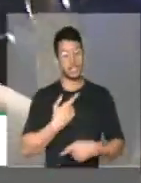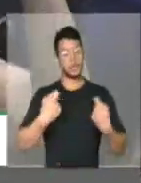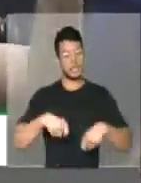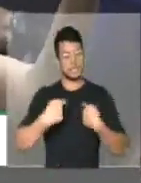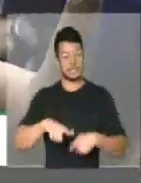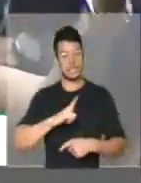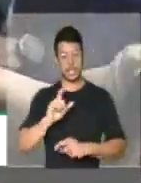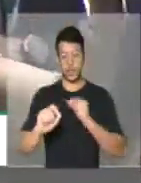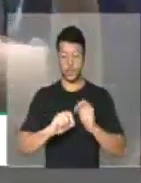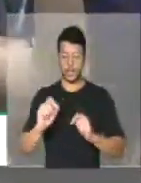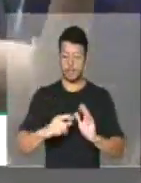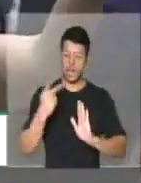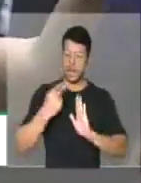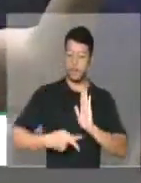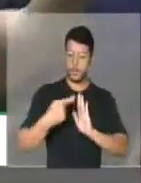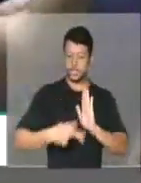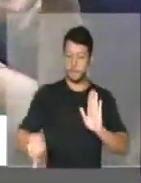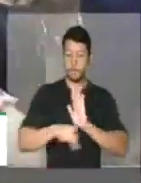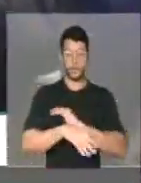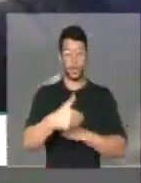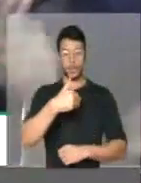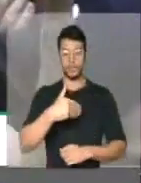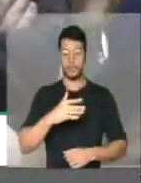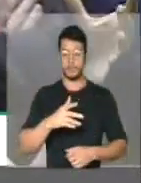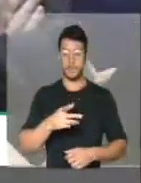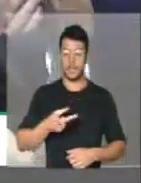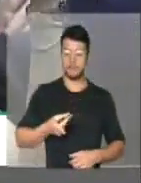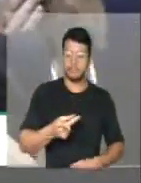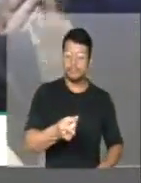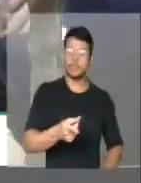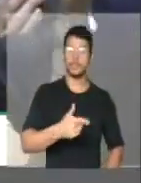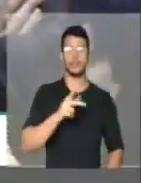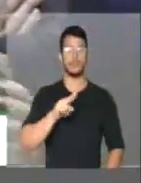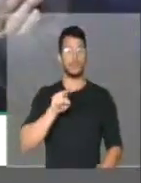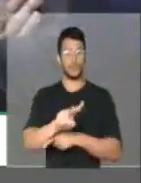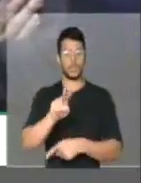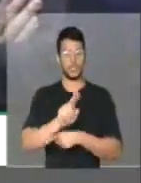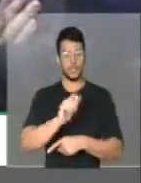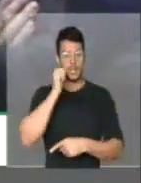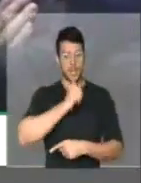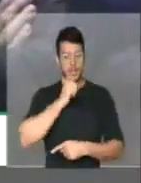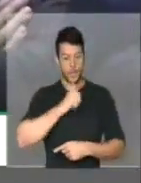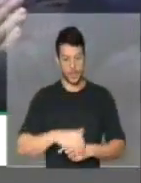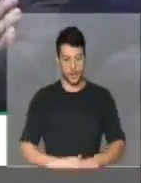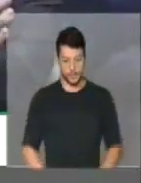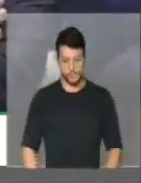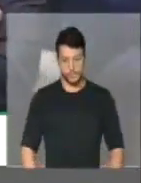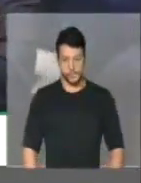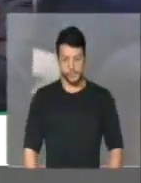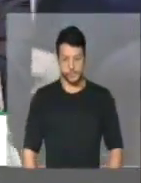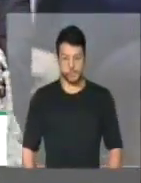Estado, uma política de Estado brasileiro, continuarmos, deputada Maria, protegendo as nossas mulheres e as nossas jovens brasileiras. Obrigada.